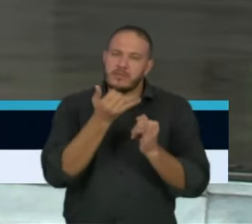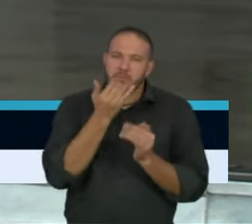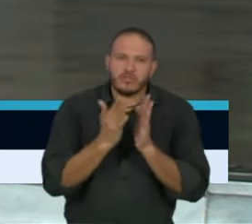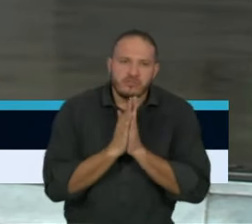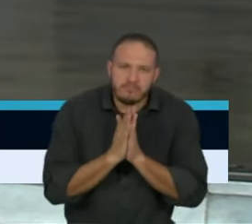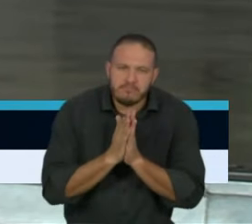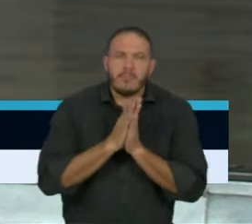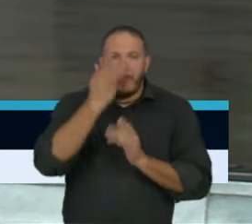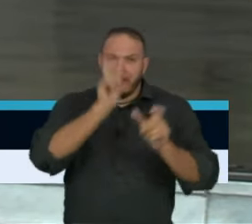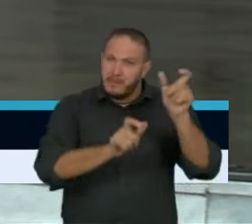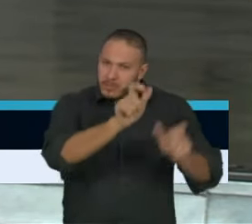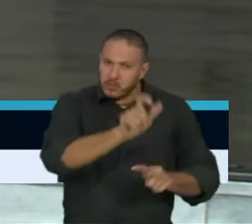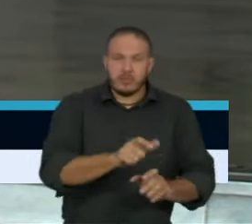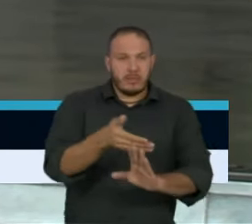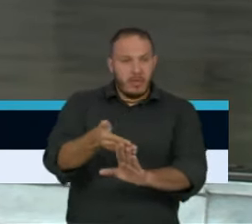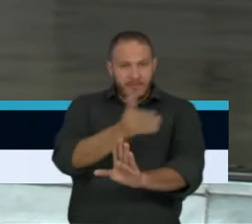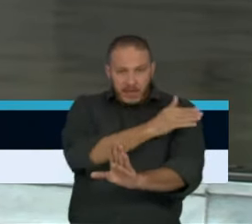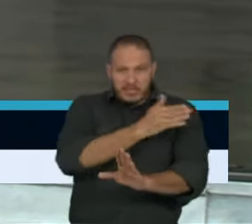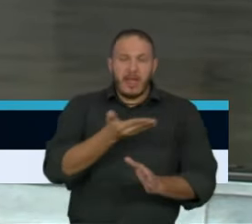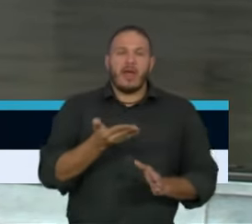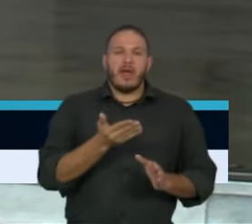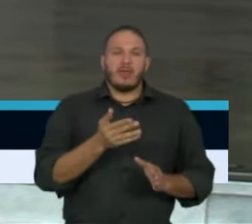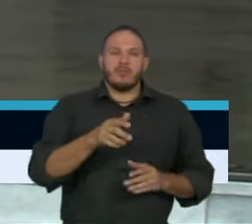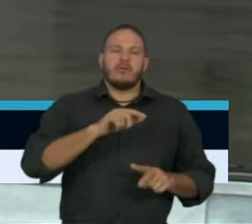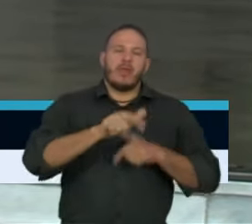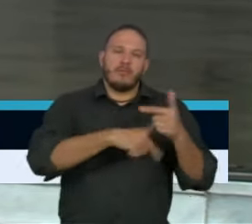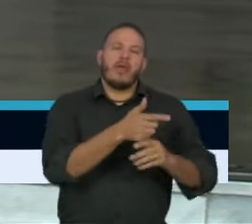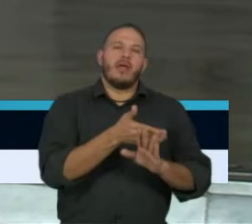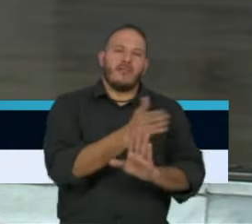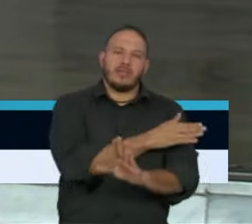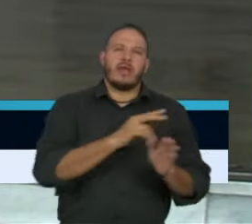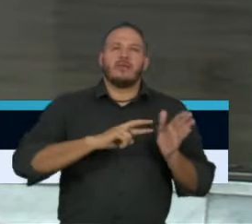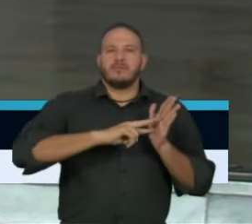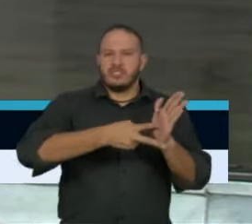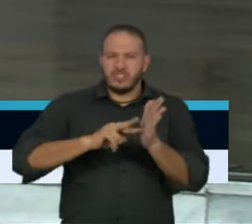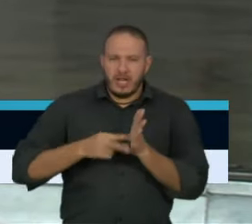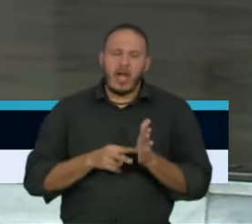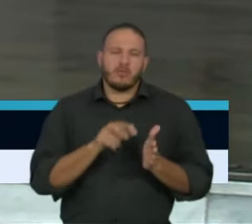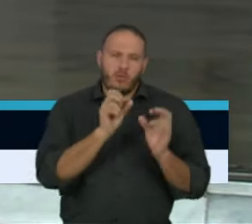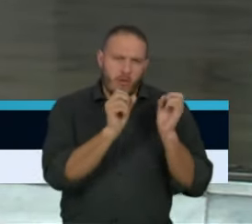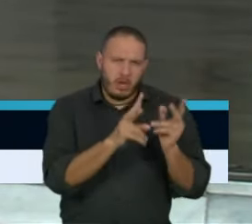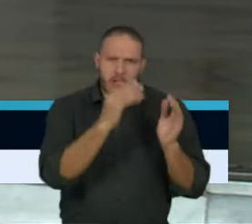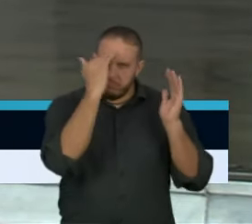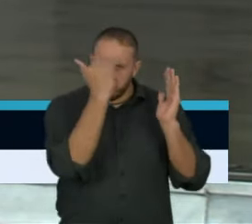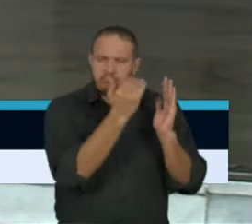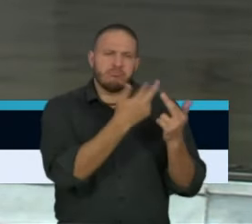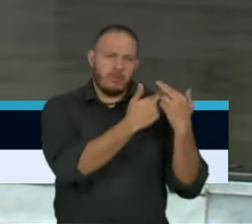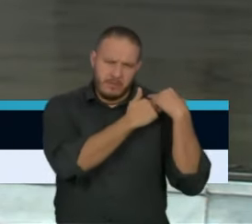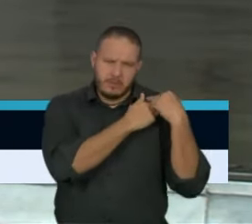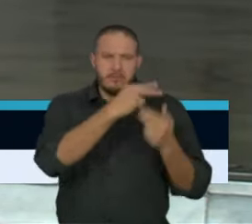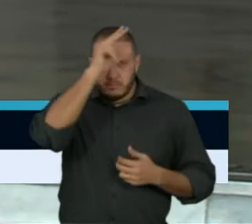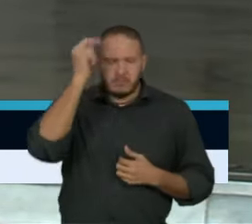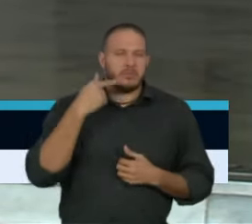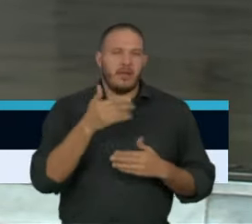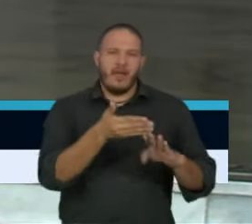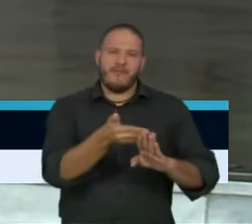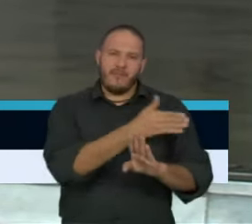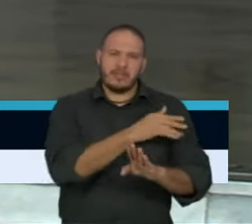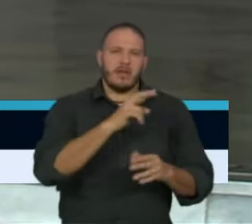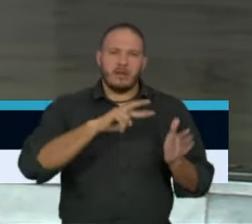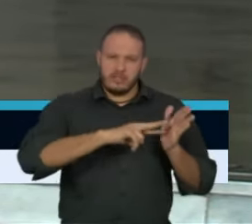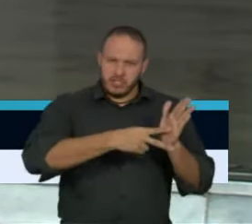né, àqueles que estão afastados para o sindicato, que é uma obrigação legal da Prefeitura de afastar para o sindicato, que